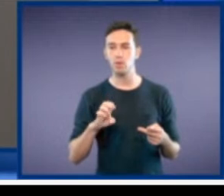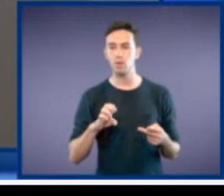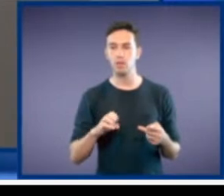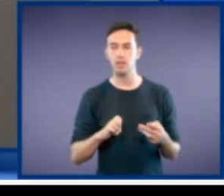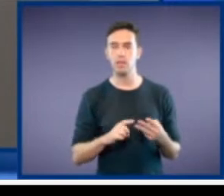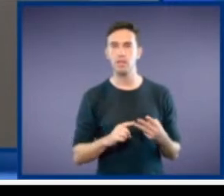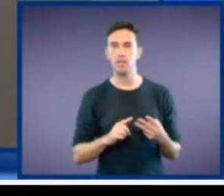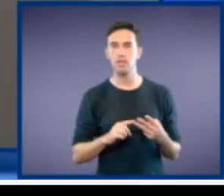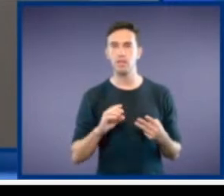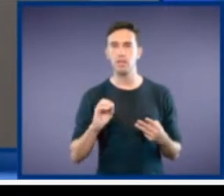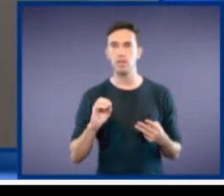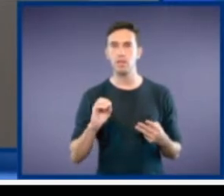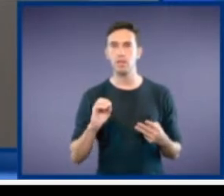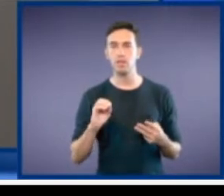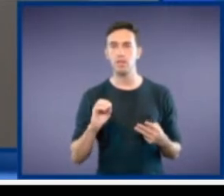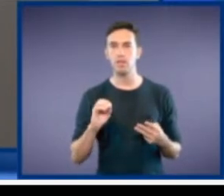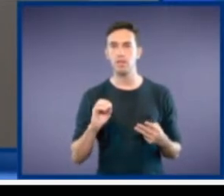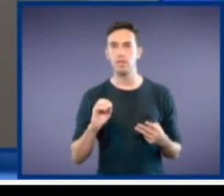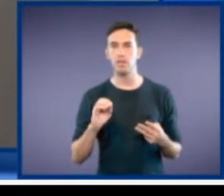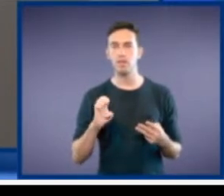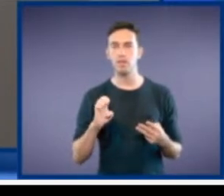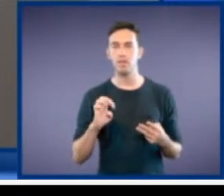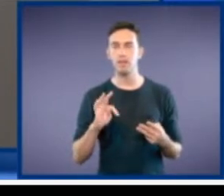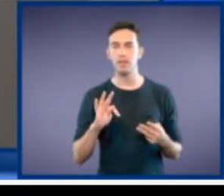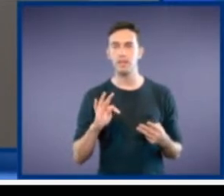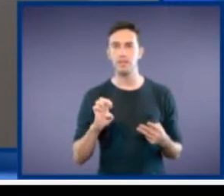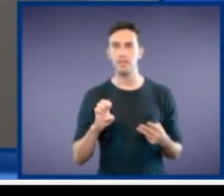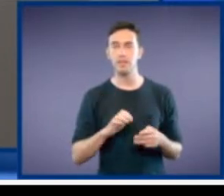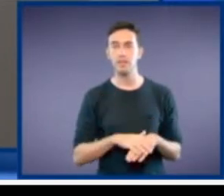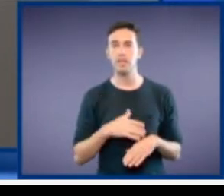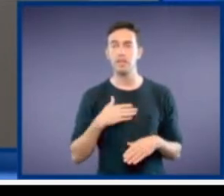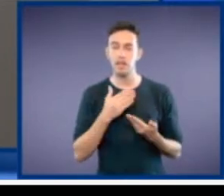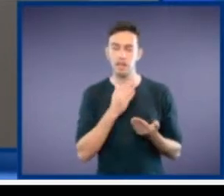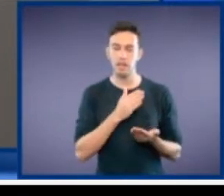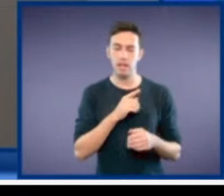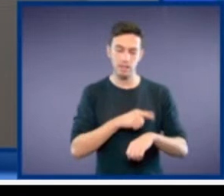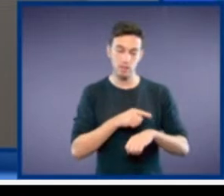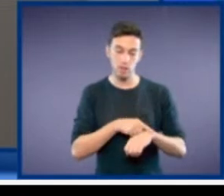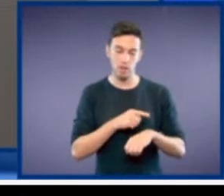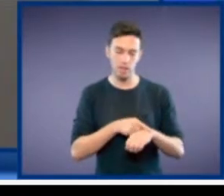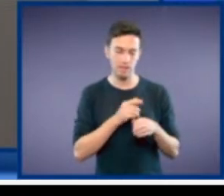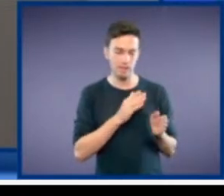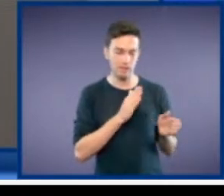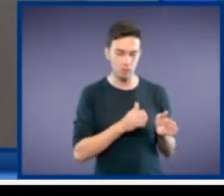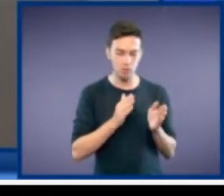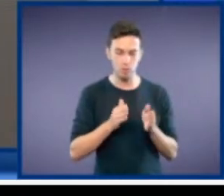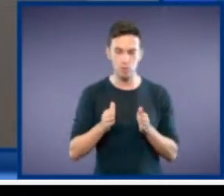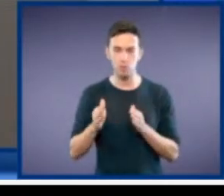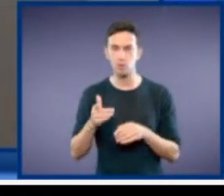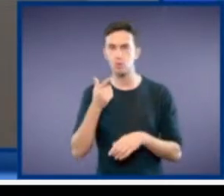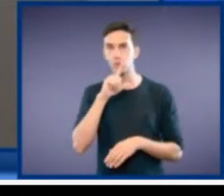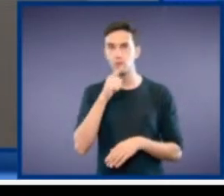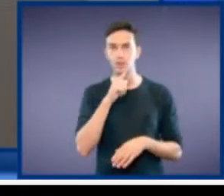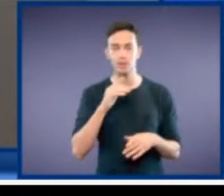Através do trabalho em conjunto, da divisão de horas, né? Diria que da formação do laço que se forma na